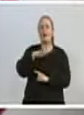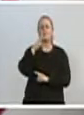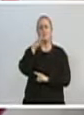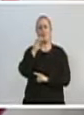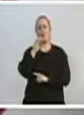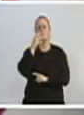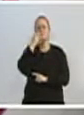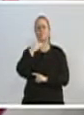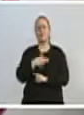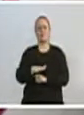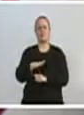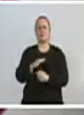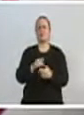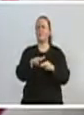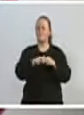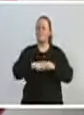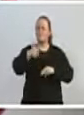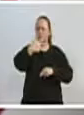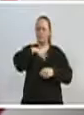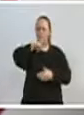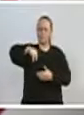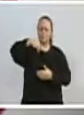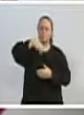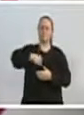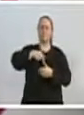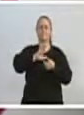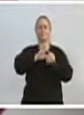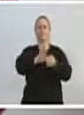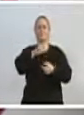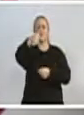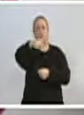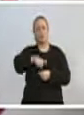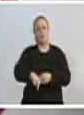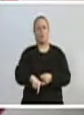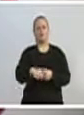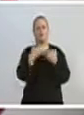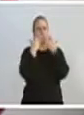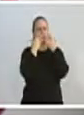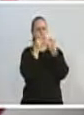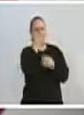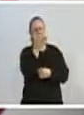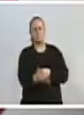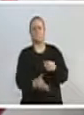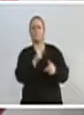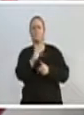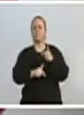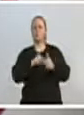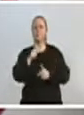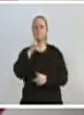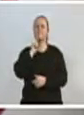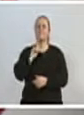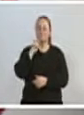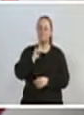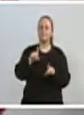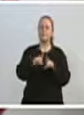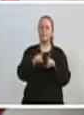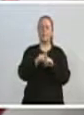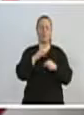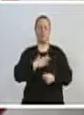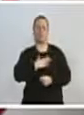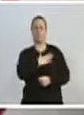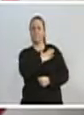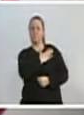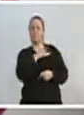novamente tratar desse assunto, para novamente reconhecer o trabalho da Gisele, para novamente reconhecer o papel do prefeito Napoleão, que investe